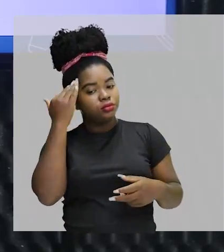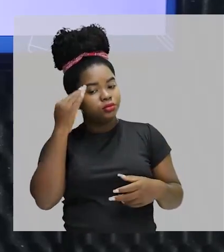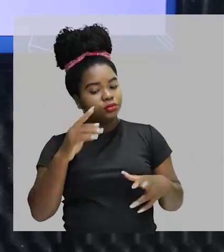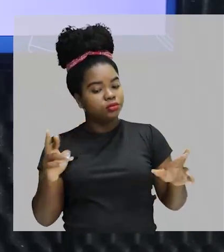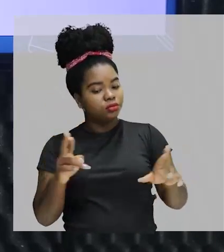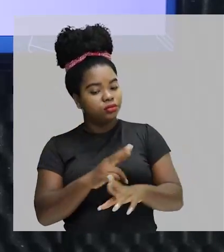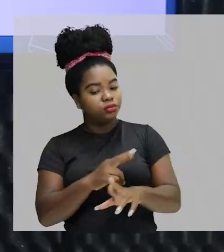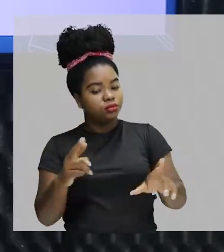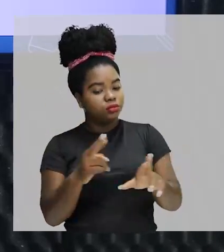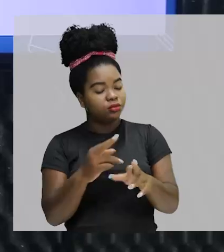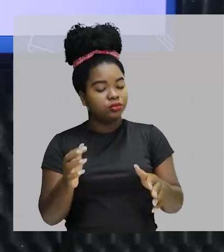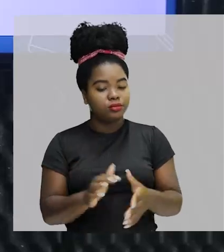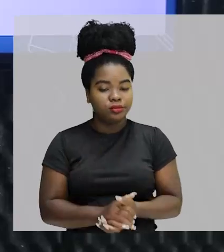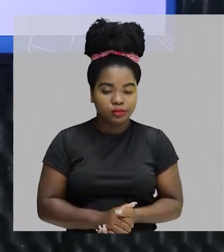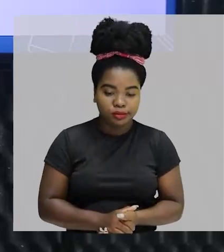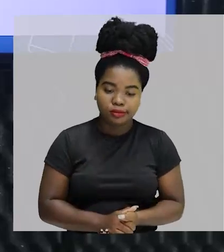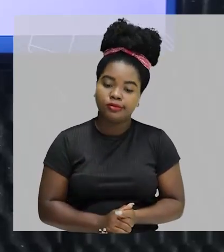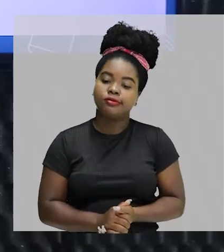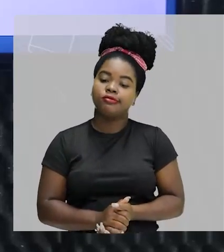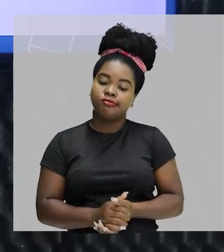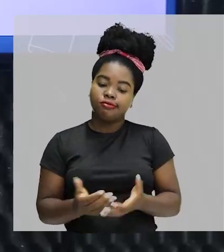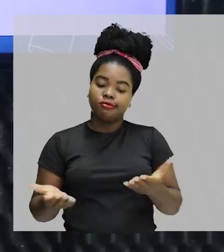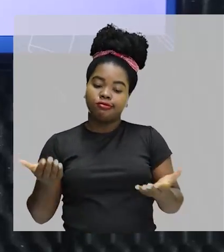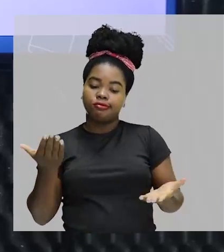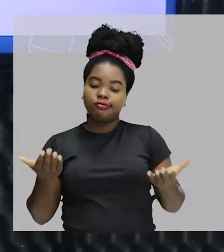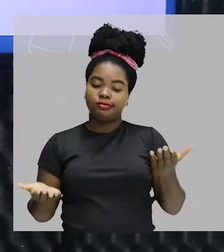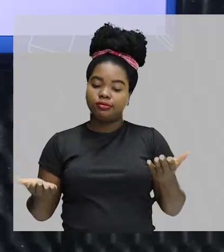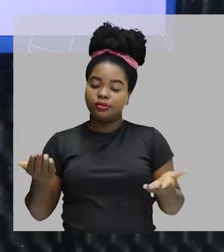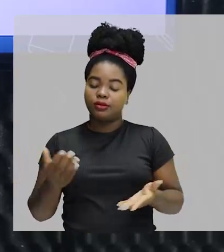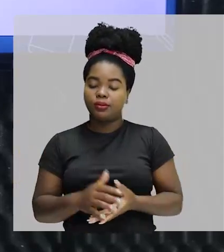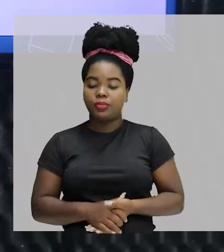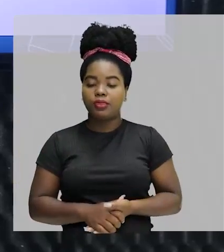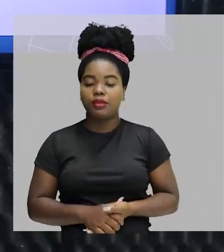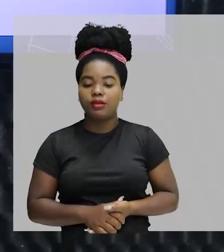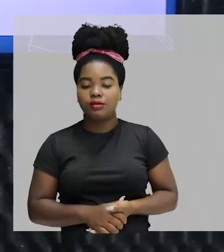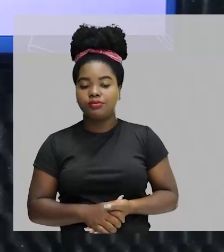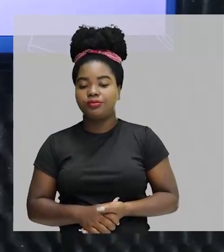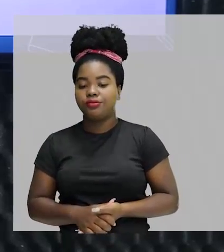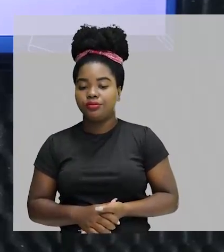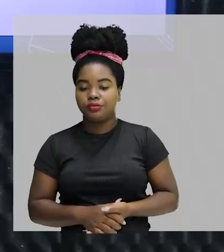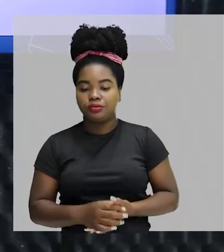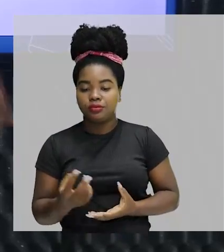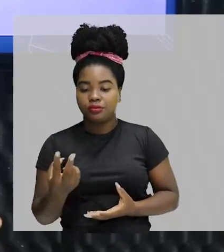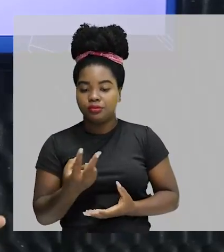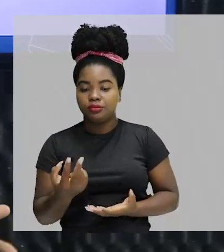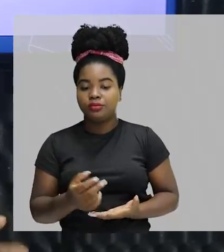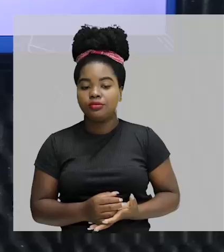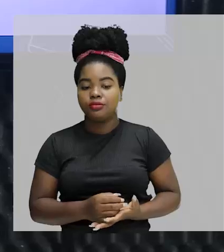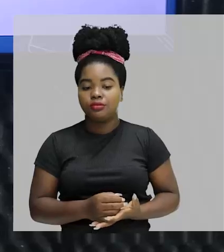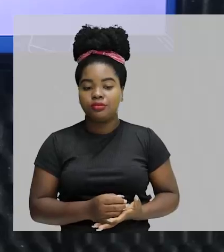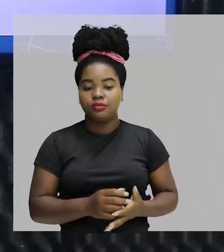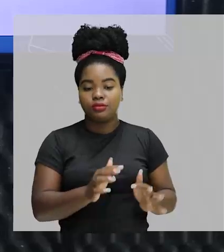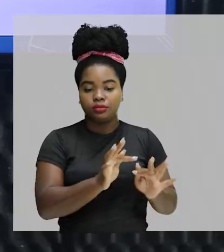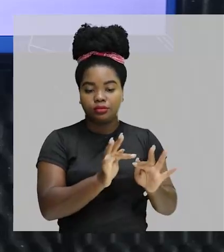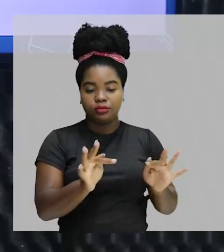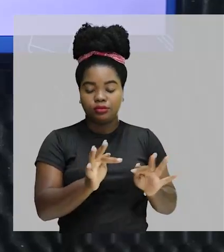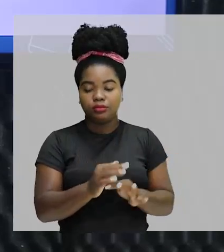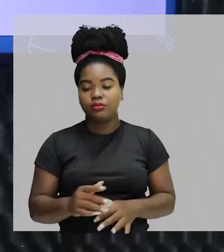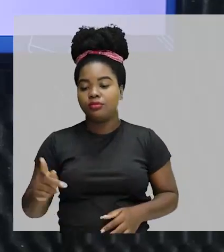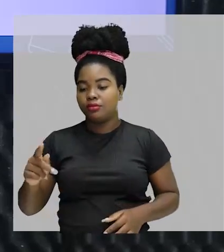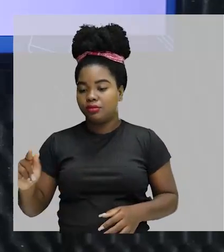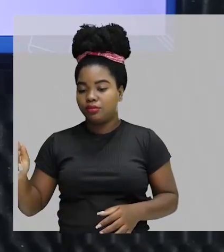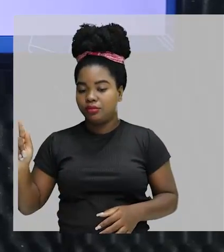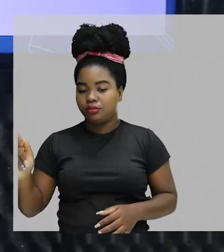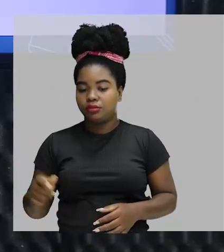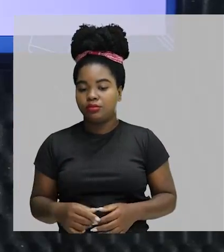e, automaticamente, já aparece uma comparação, né, entre os termos, tanto da exponencial quanto da